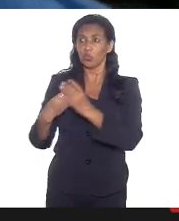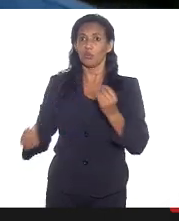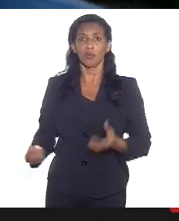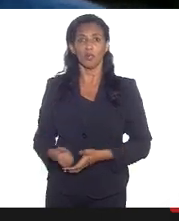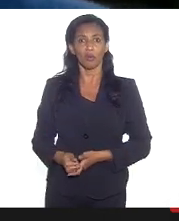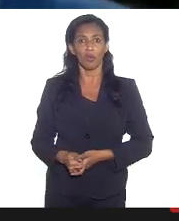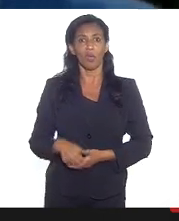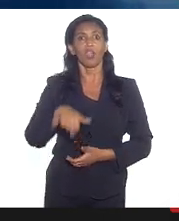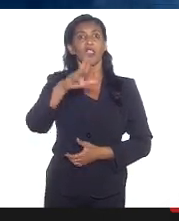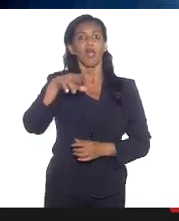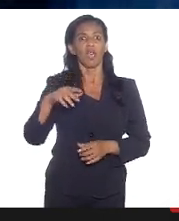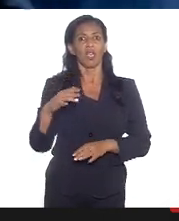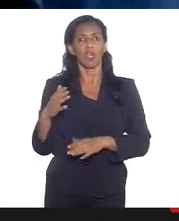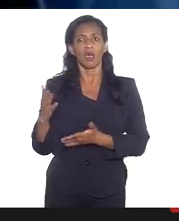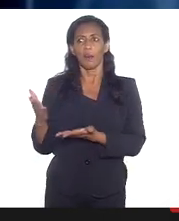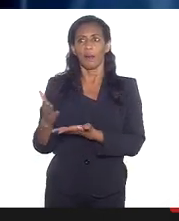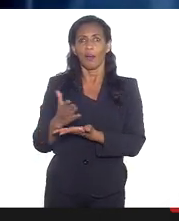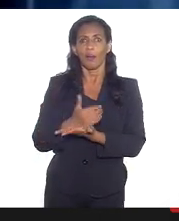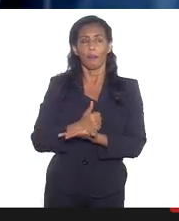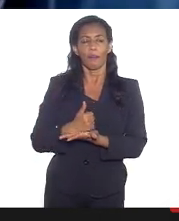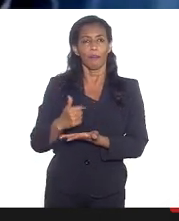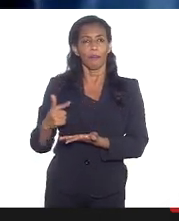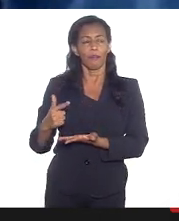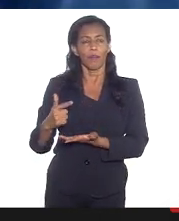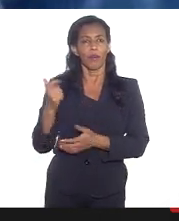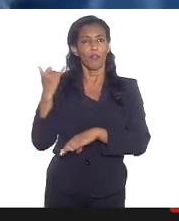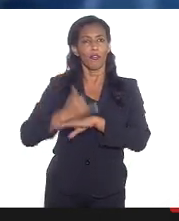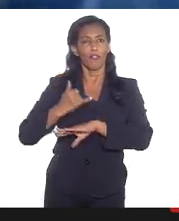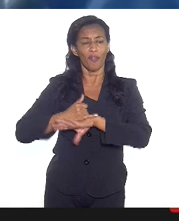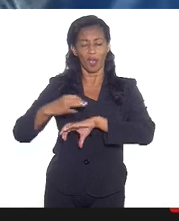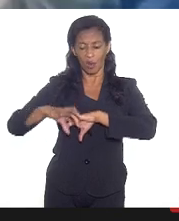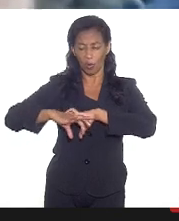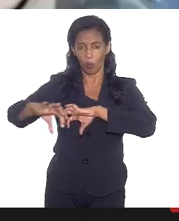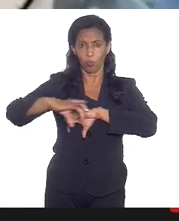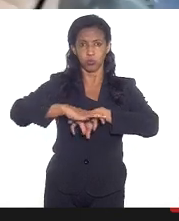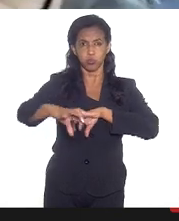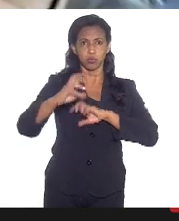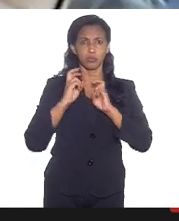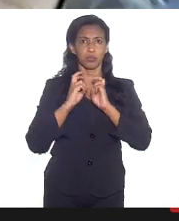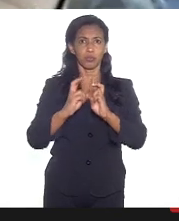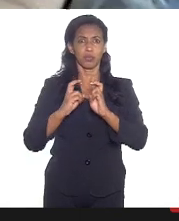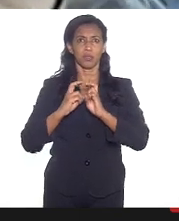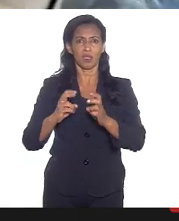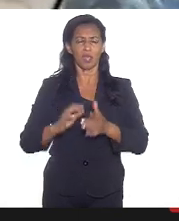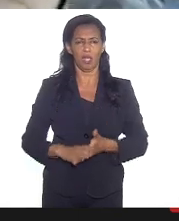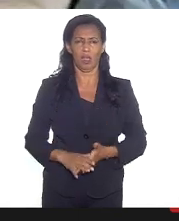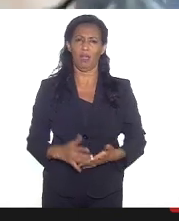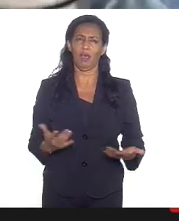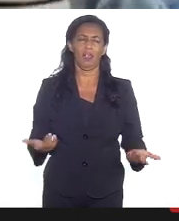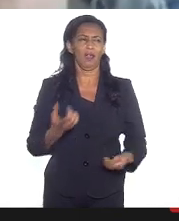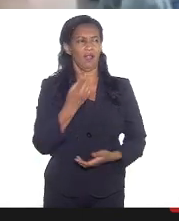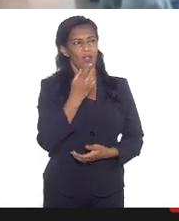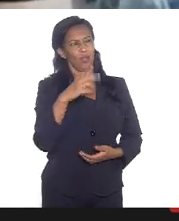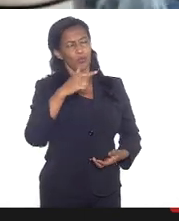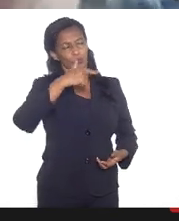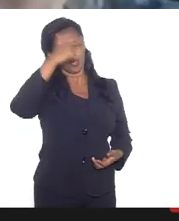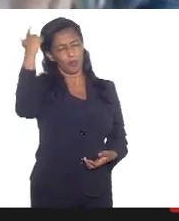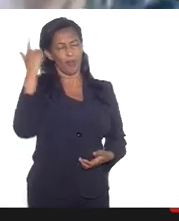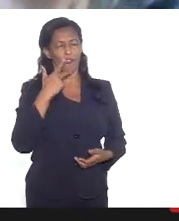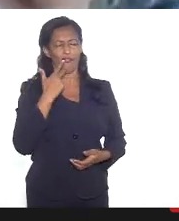quem tirou os trilhos. 60 quilômetros de ramal ferroviário. Doutor Luiz Paulo, me desculpe, até falei